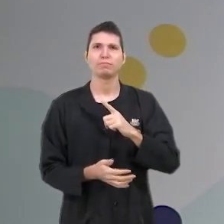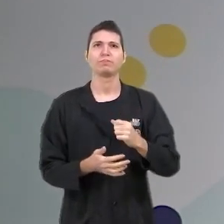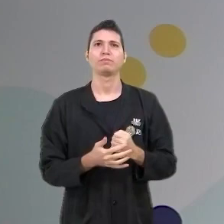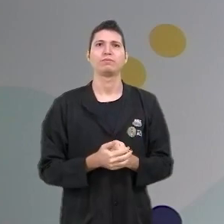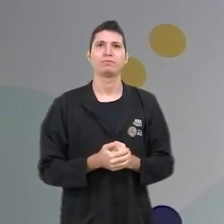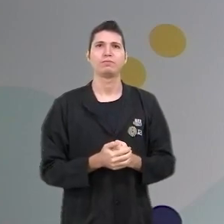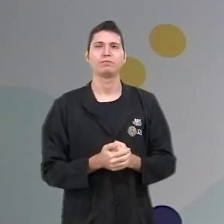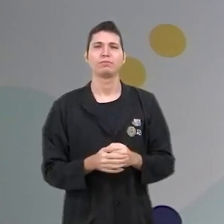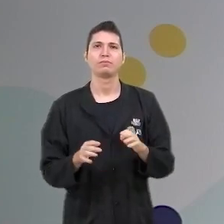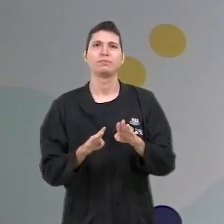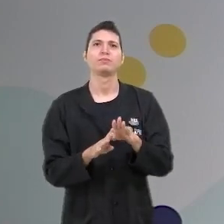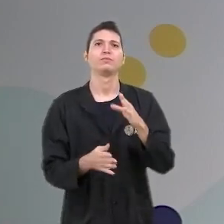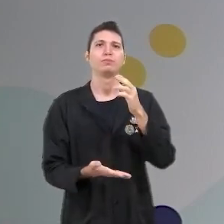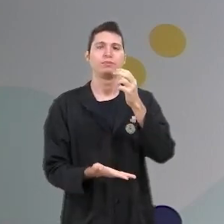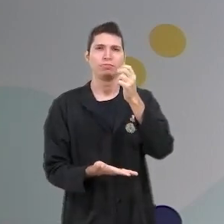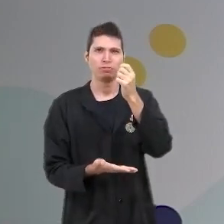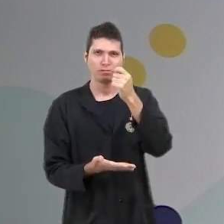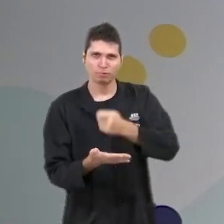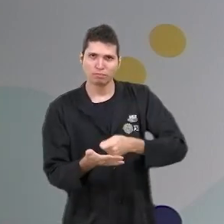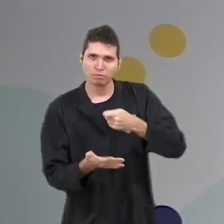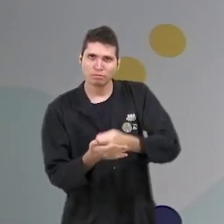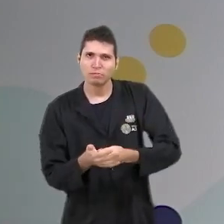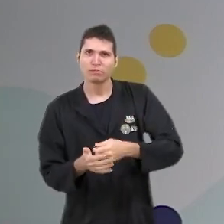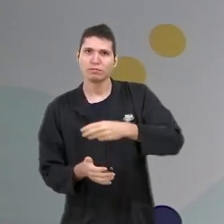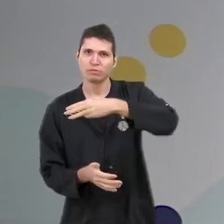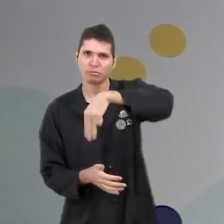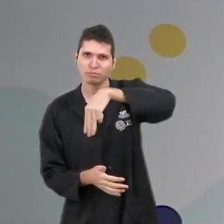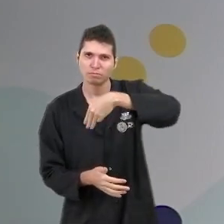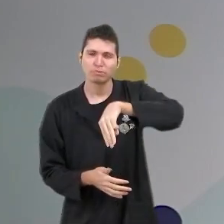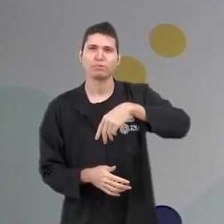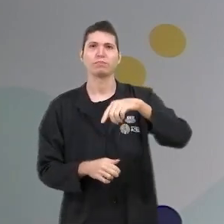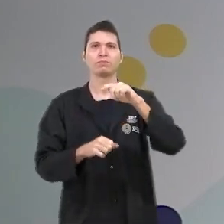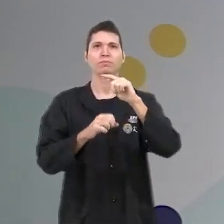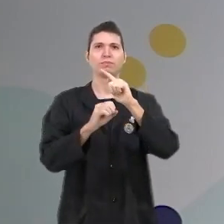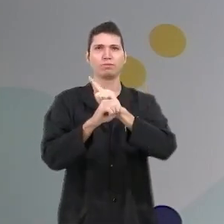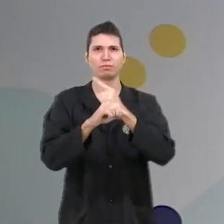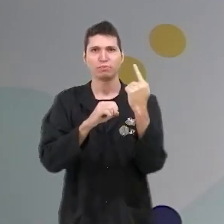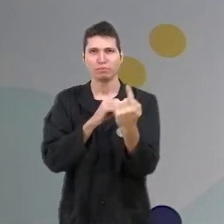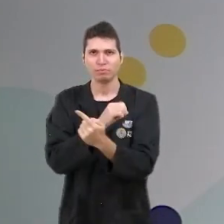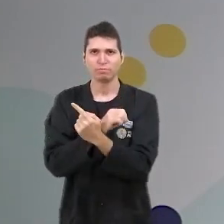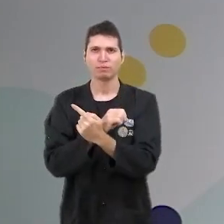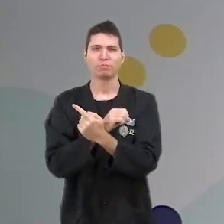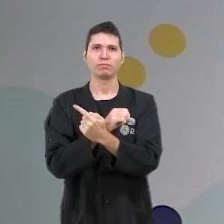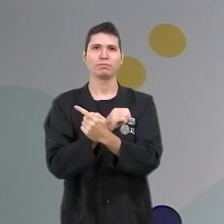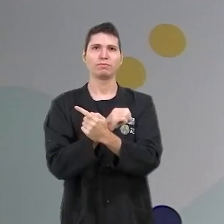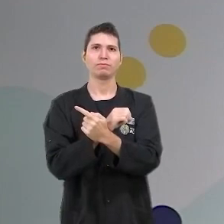também é cobrada lá na matemática, lá na geografia, lá